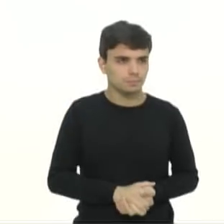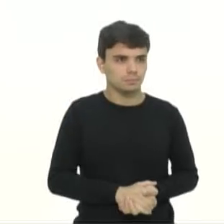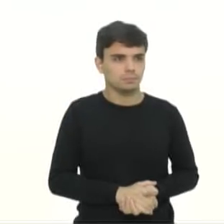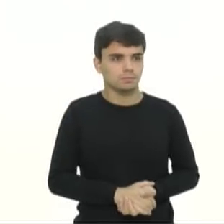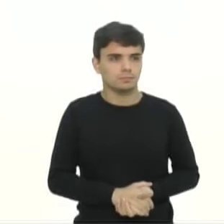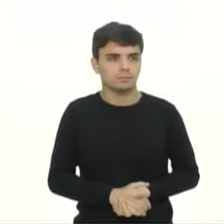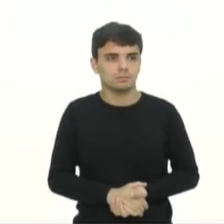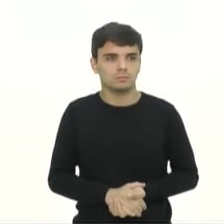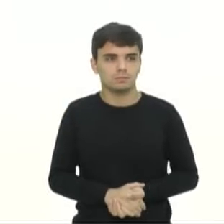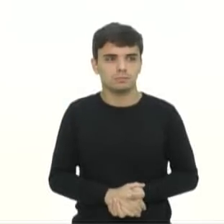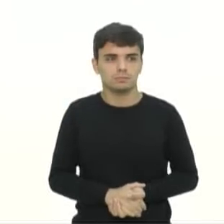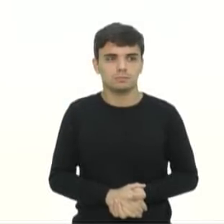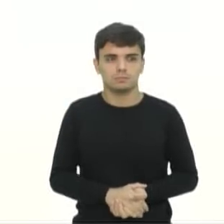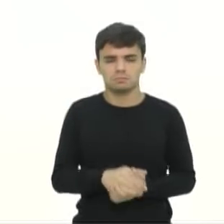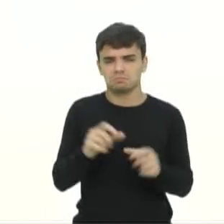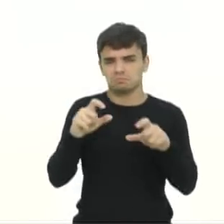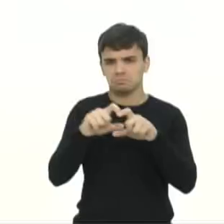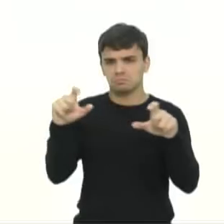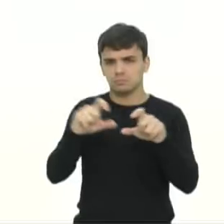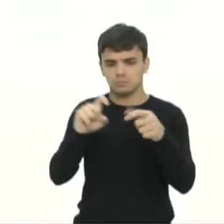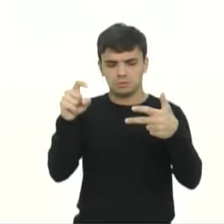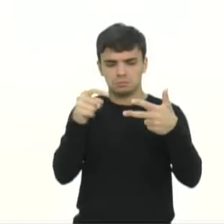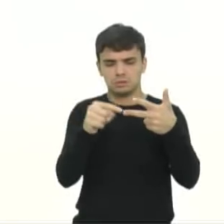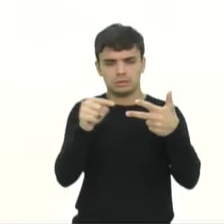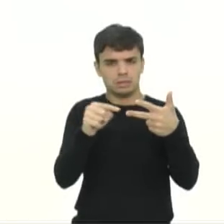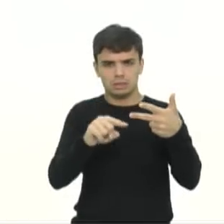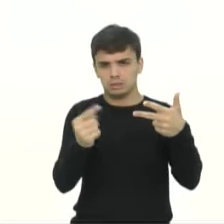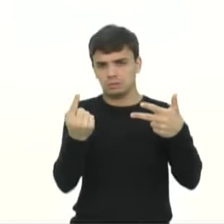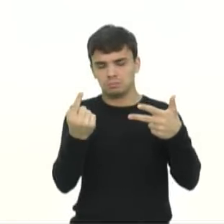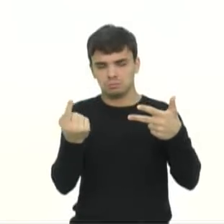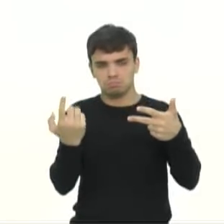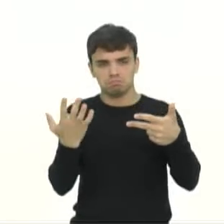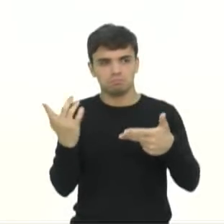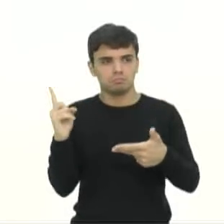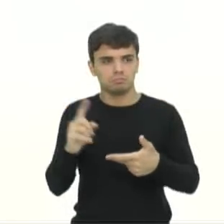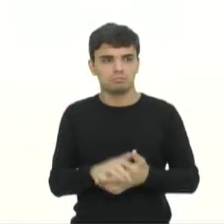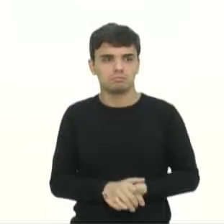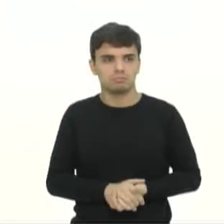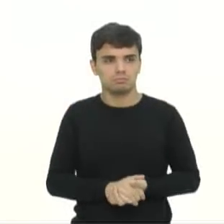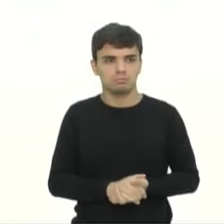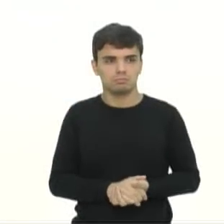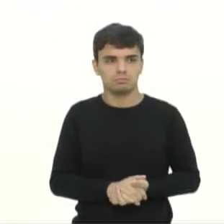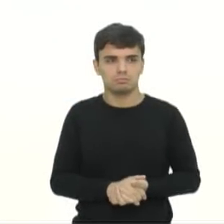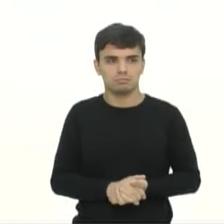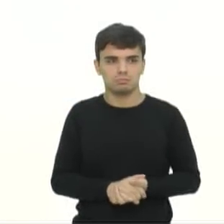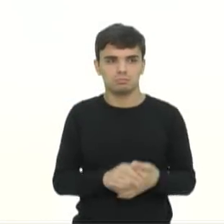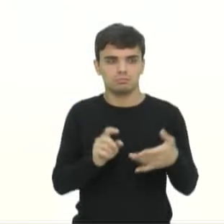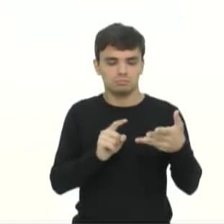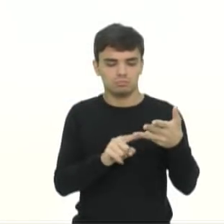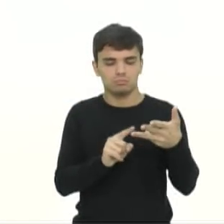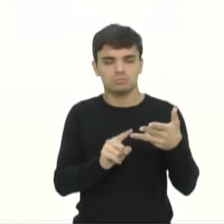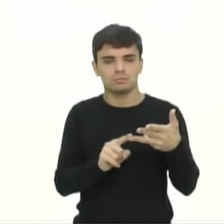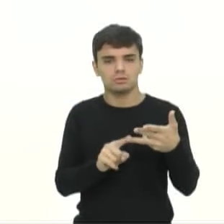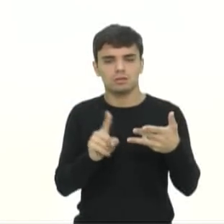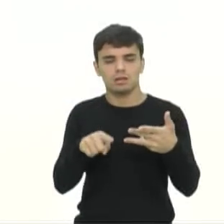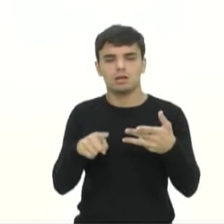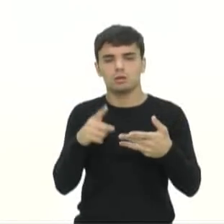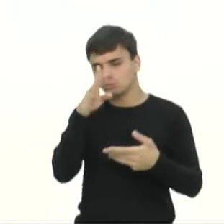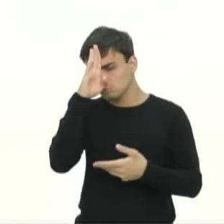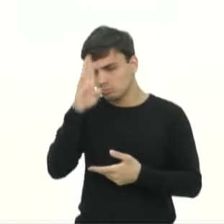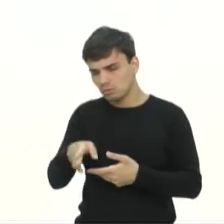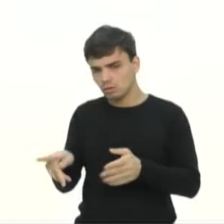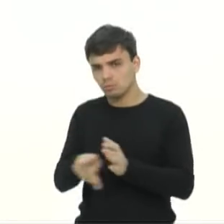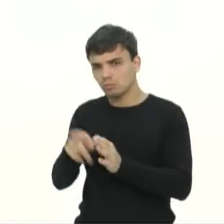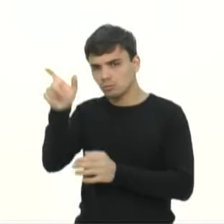O Hansukumeiki, né, que é a desclassificação de um dos judokas. O Hejime é o comando dado do árbitro